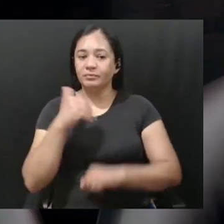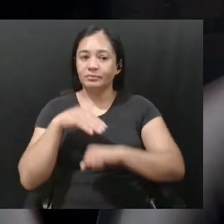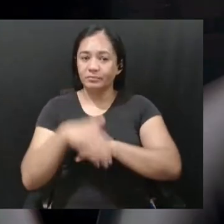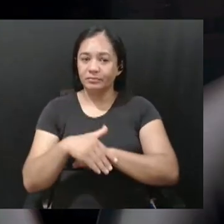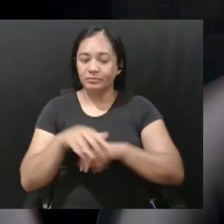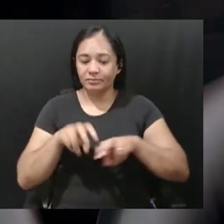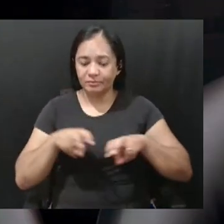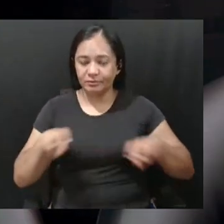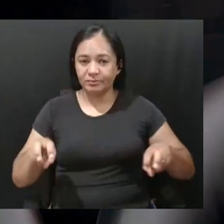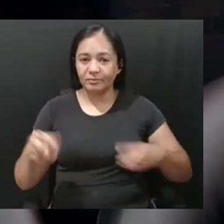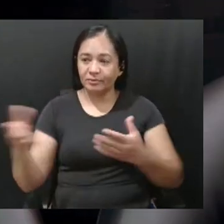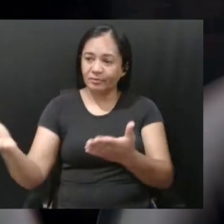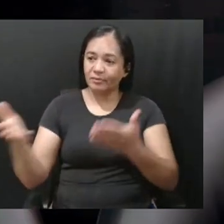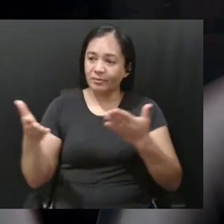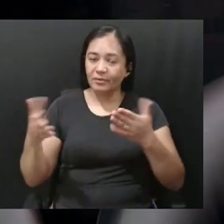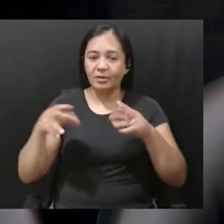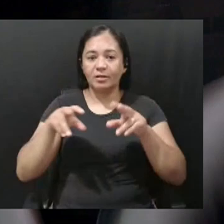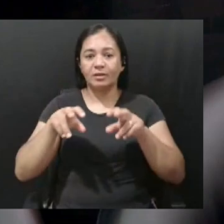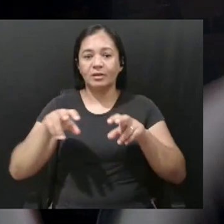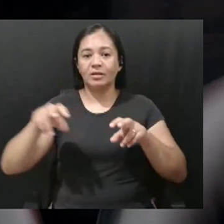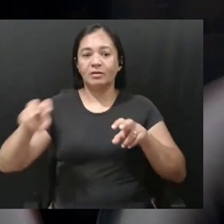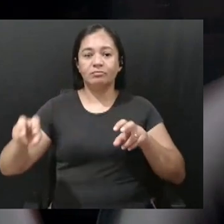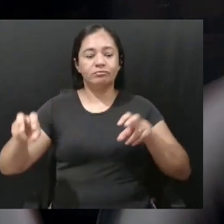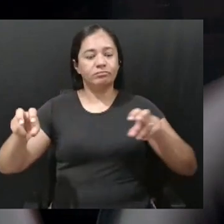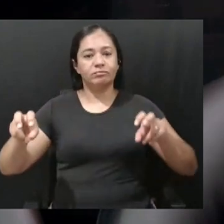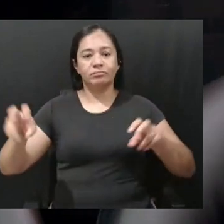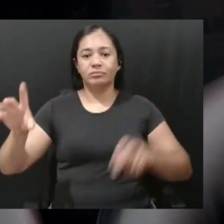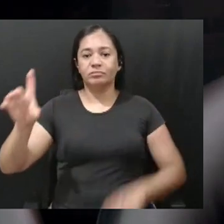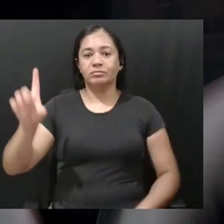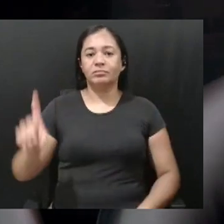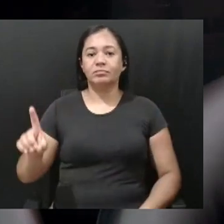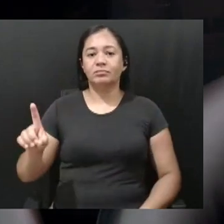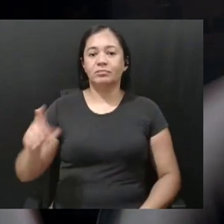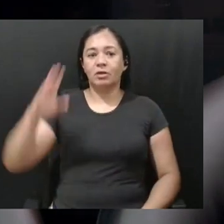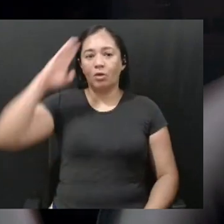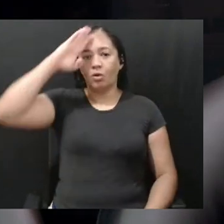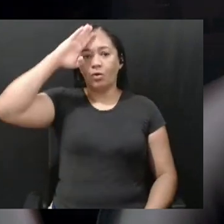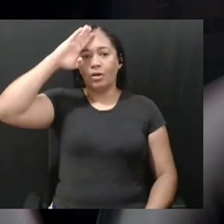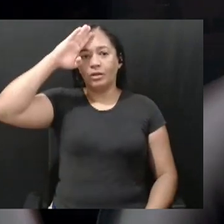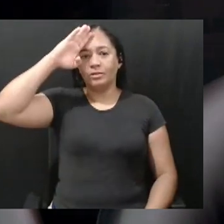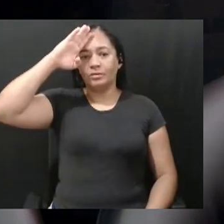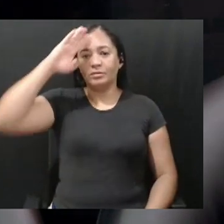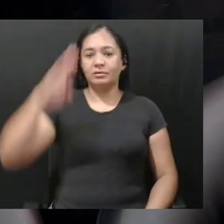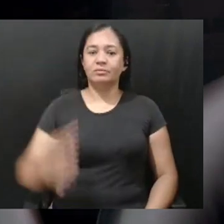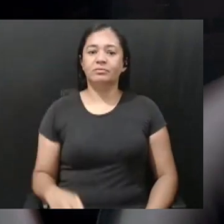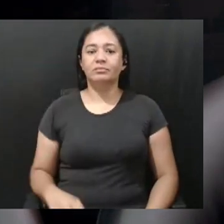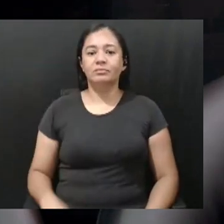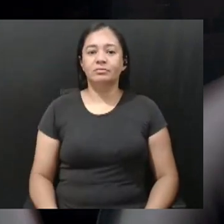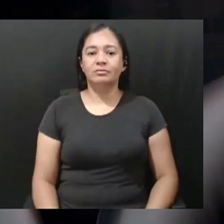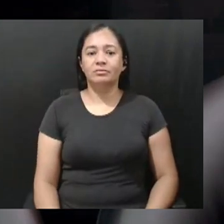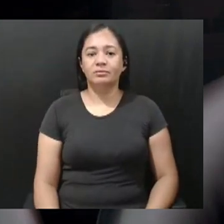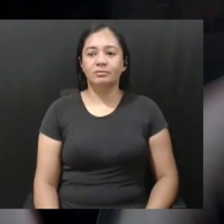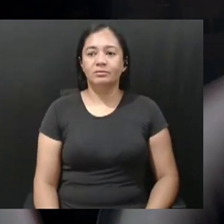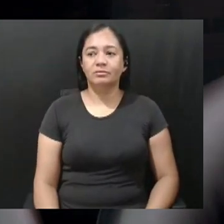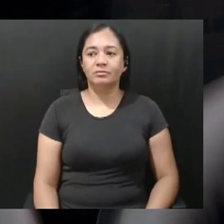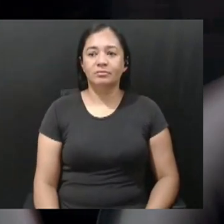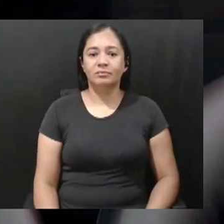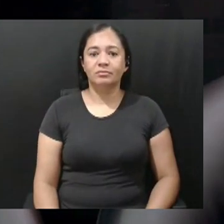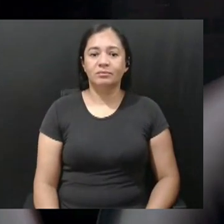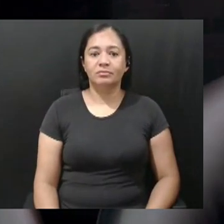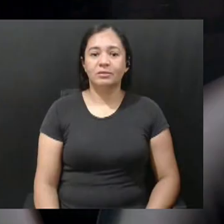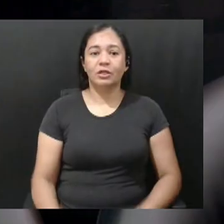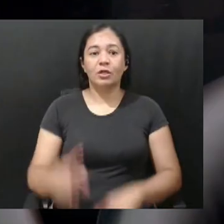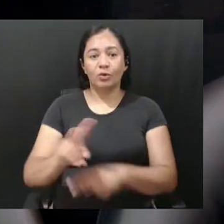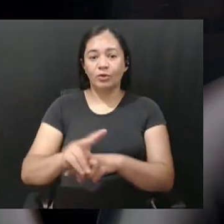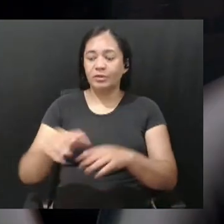à direita dele, né, o guarda que estava cuidando, né, que cuidava ali da cela dele, né, Uhum. e ele fala,